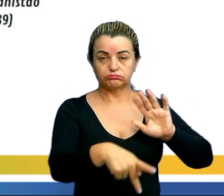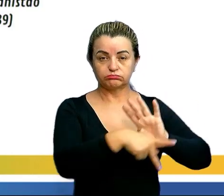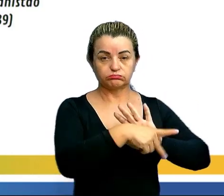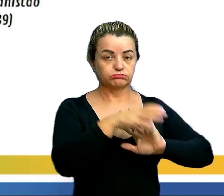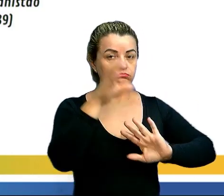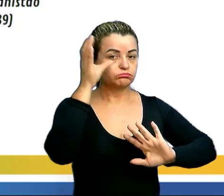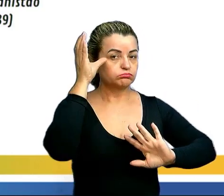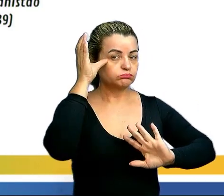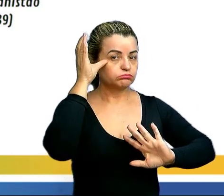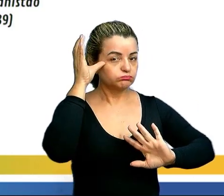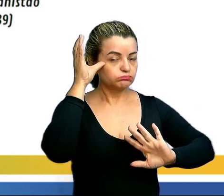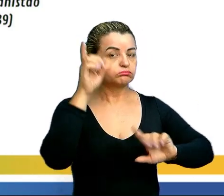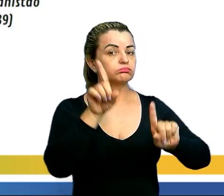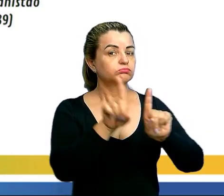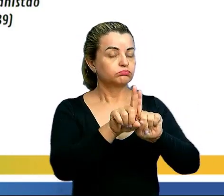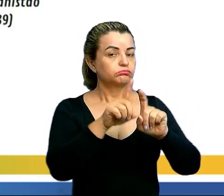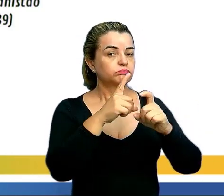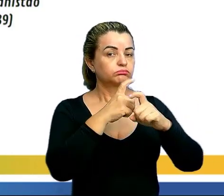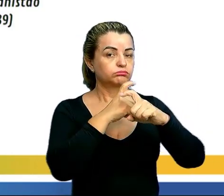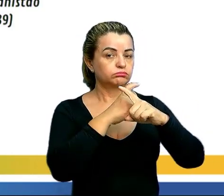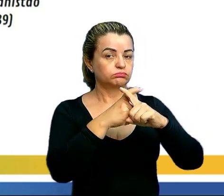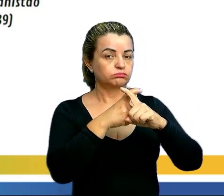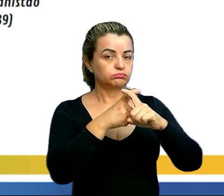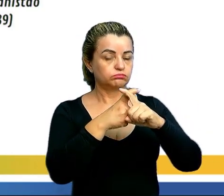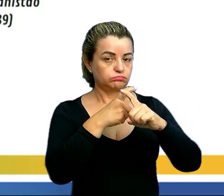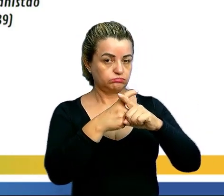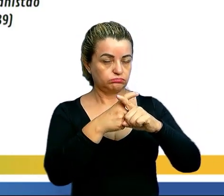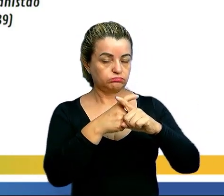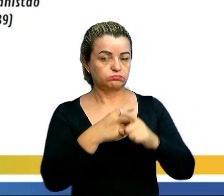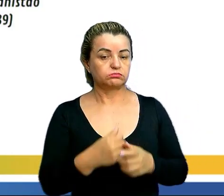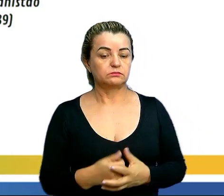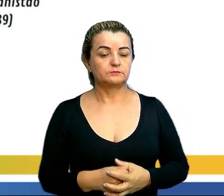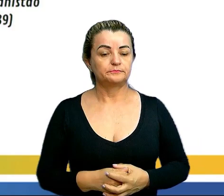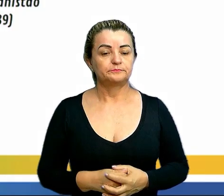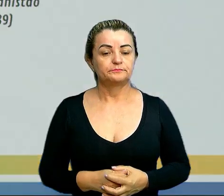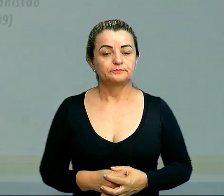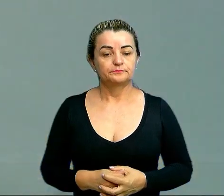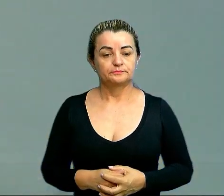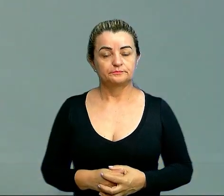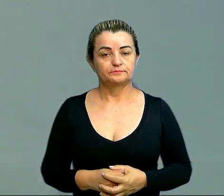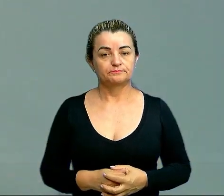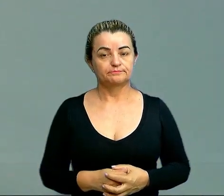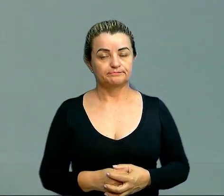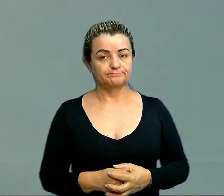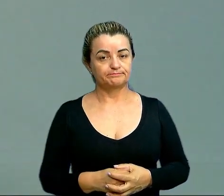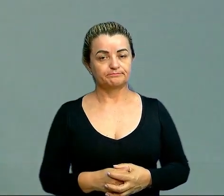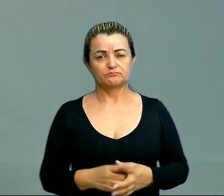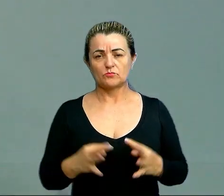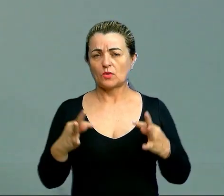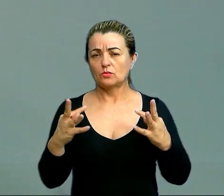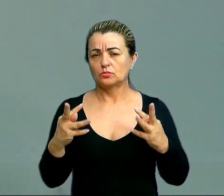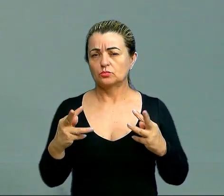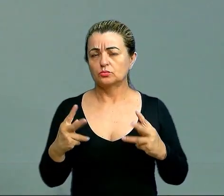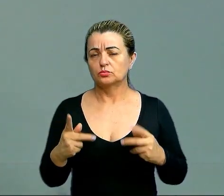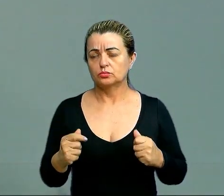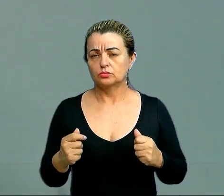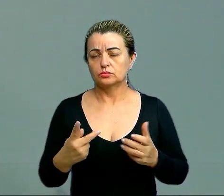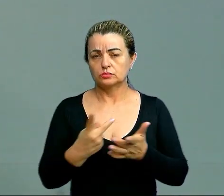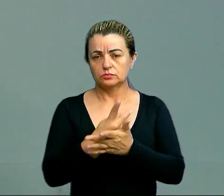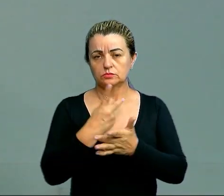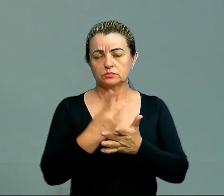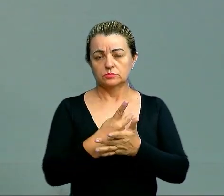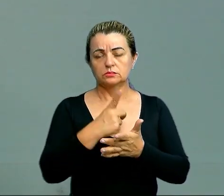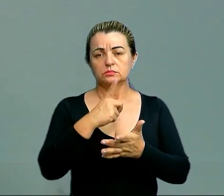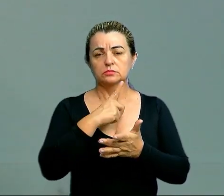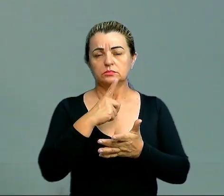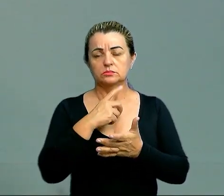governo também comunista liderado por Mao Tse-tung. Esse episódio, né, da Guerra Fria vai trazer